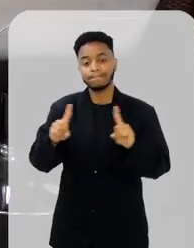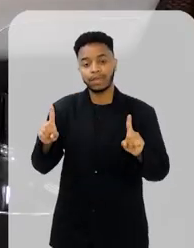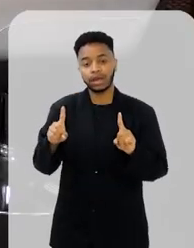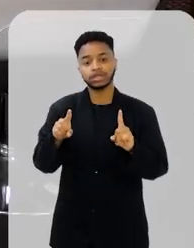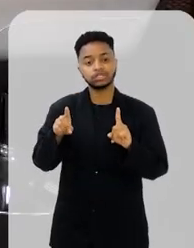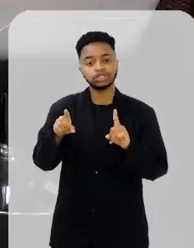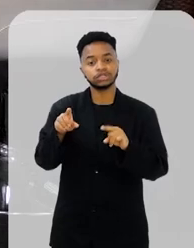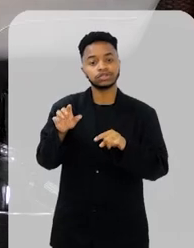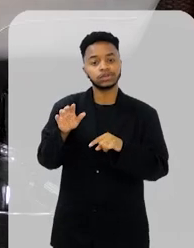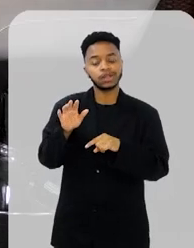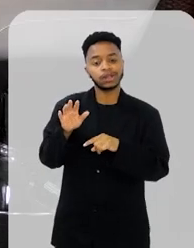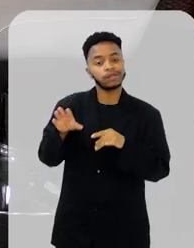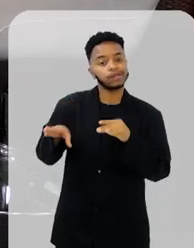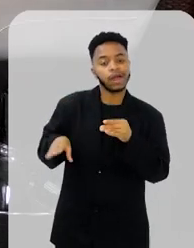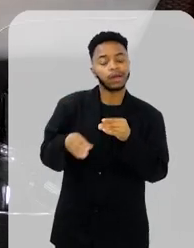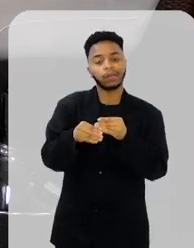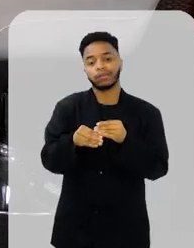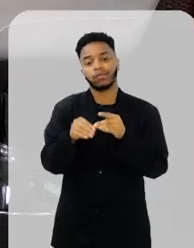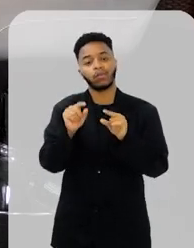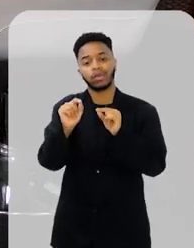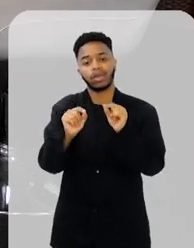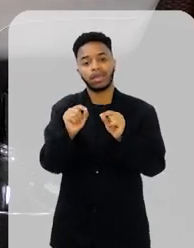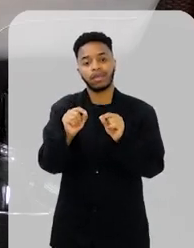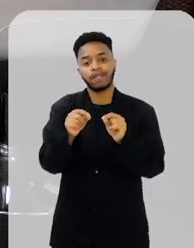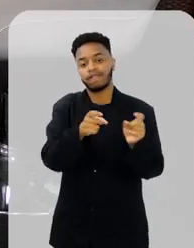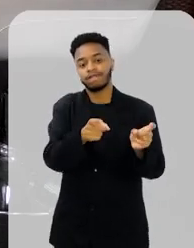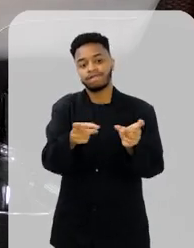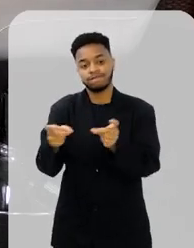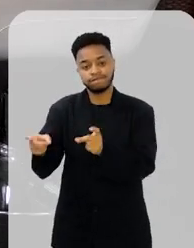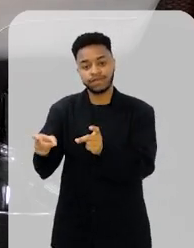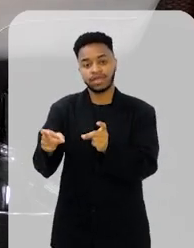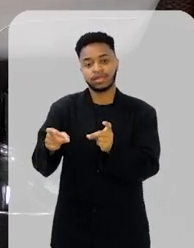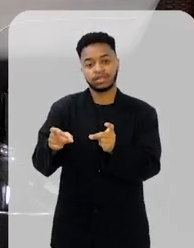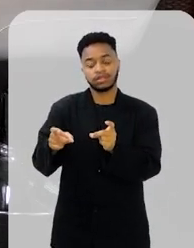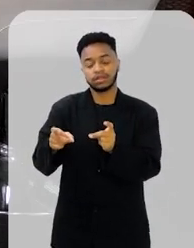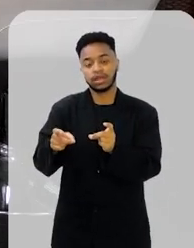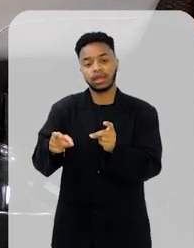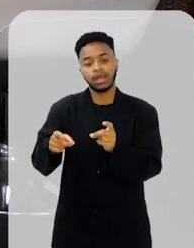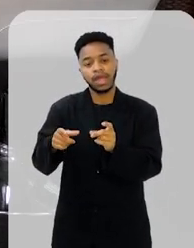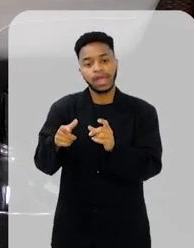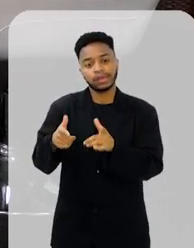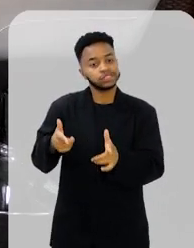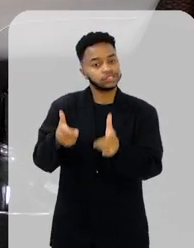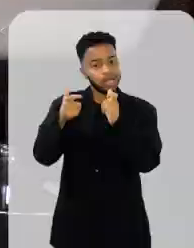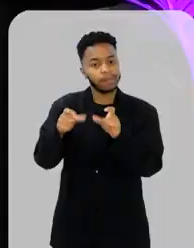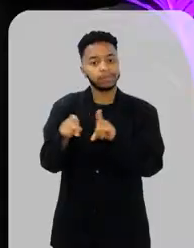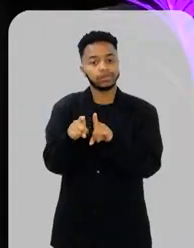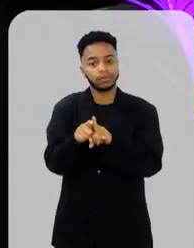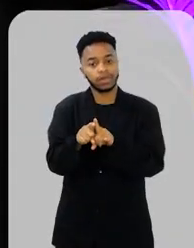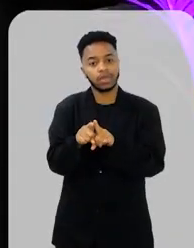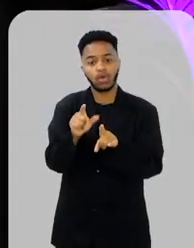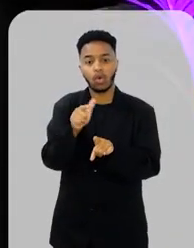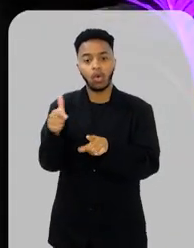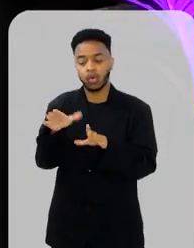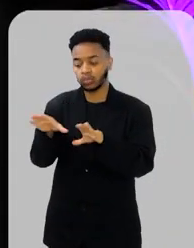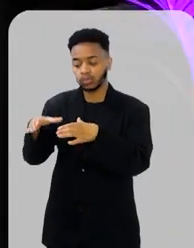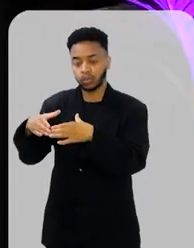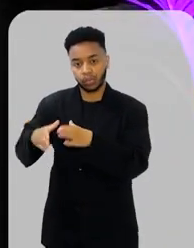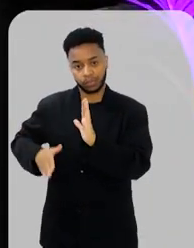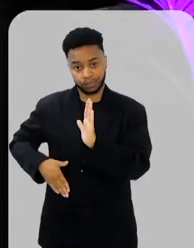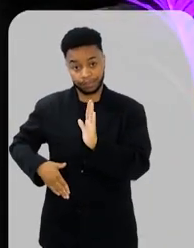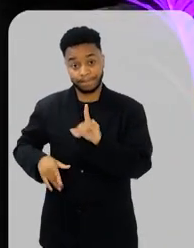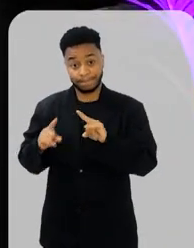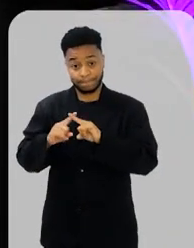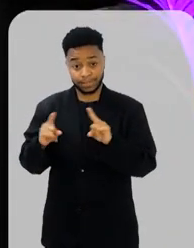acabaria contribuindo, de alguma forma, com o tráfico e com essa indústria que a gente estava criticando no primeiro bloco. Mas, por outro lado, é